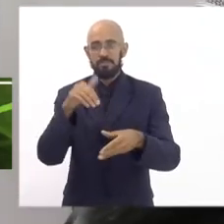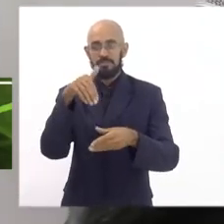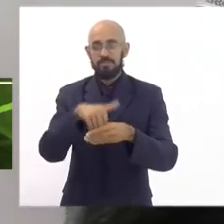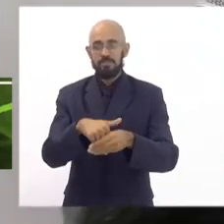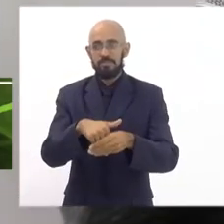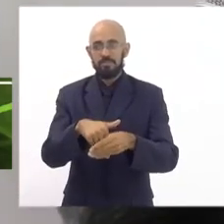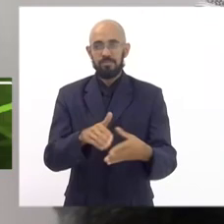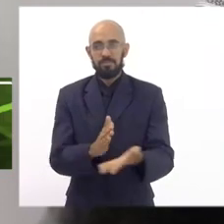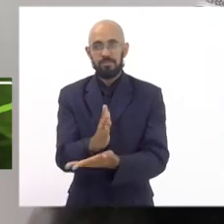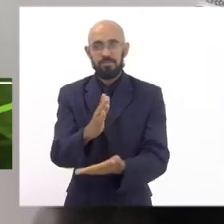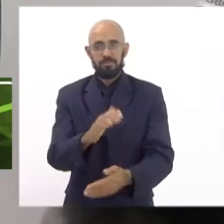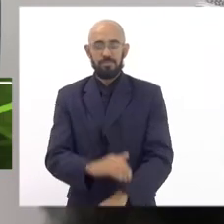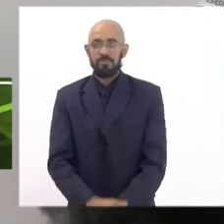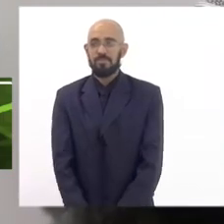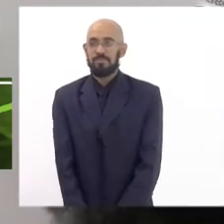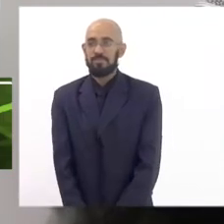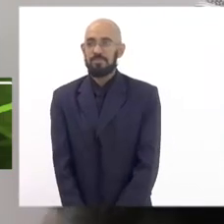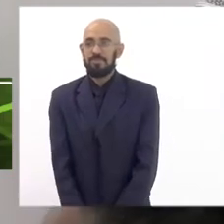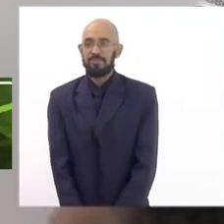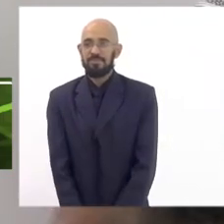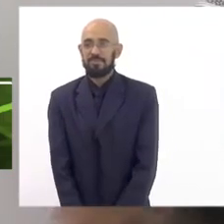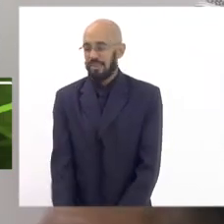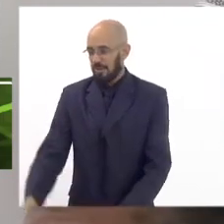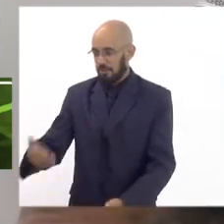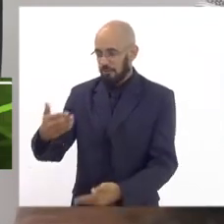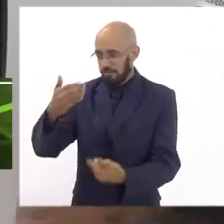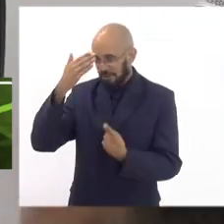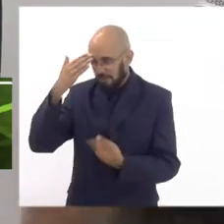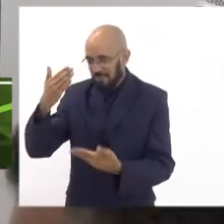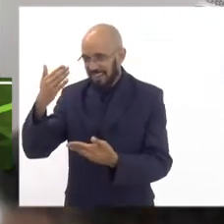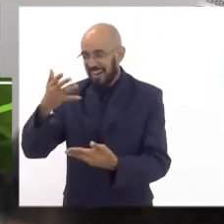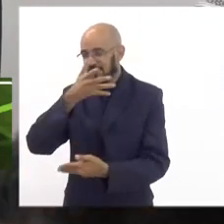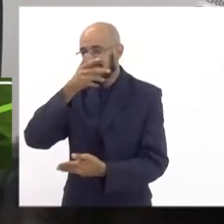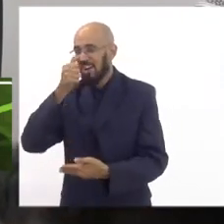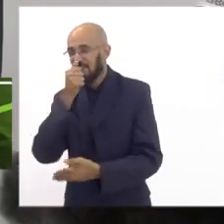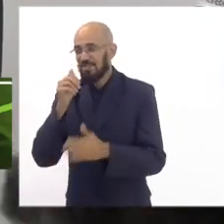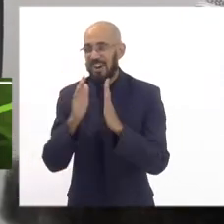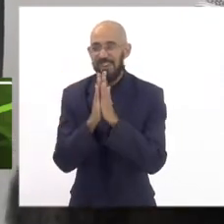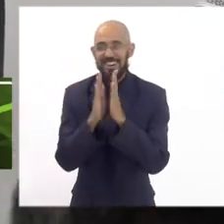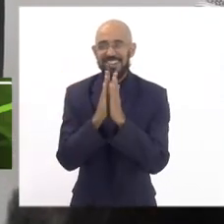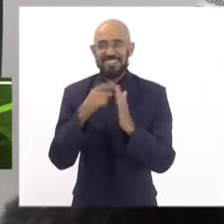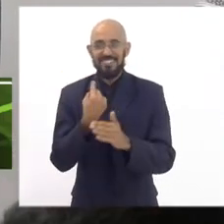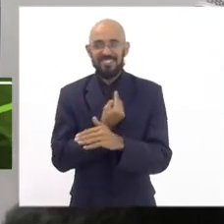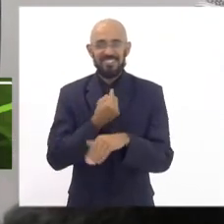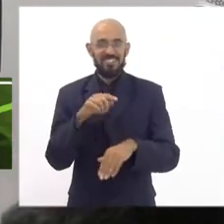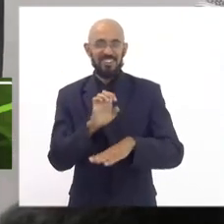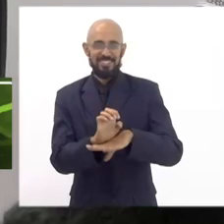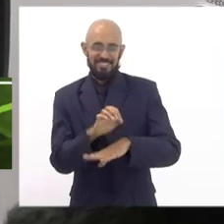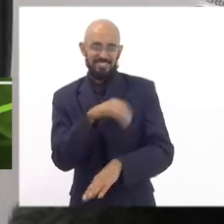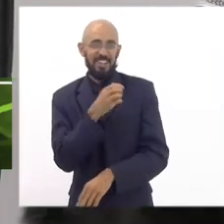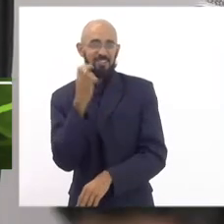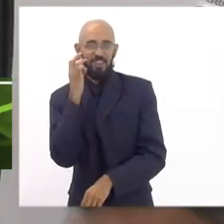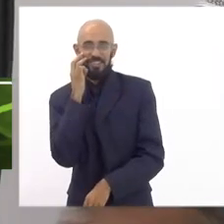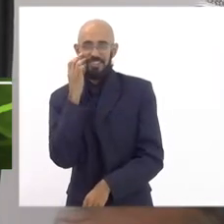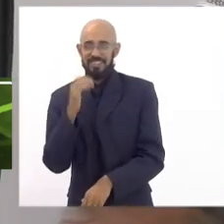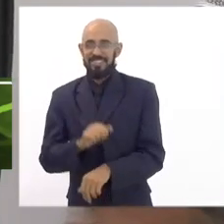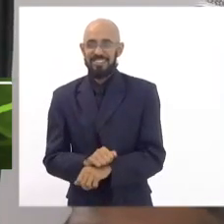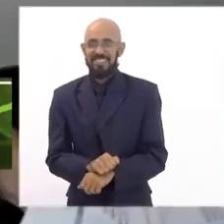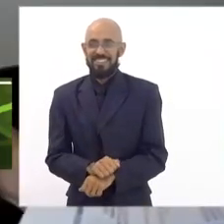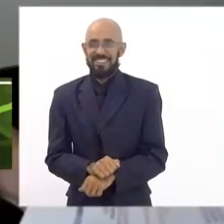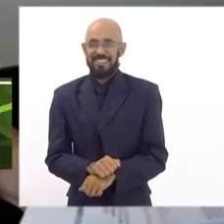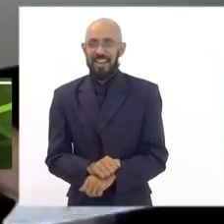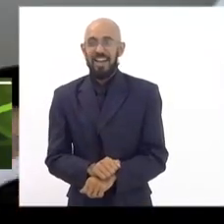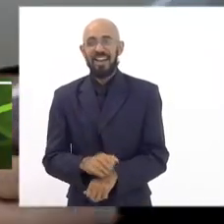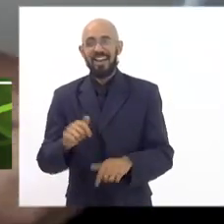votação, aprovado. Obrigado por salvar a oração no nosso estado, deputado Valdec. É preciso trabalhar,